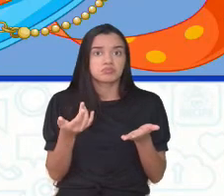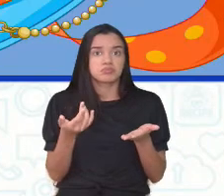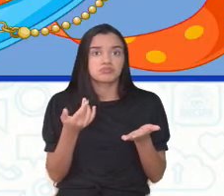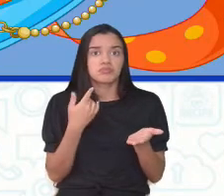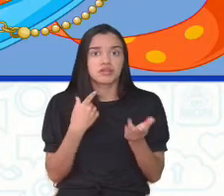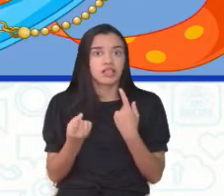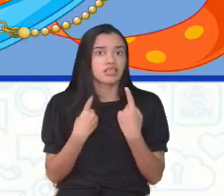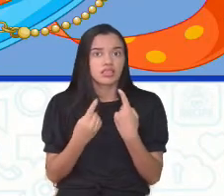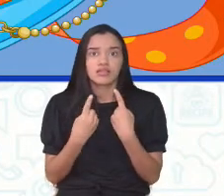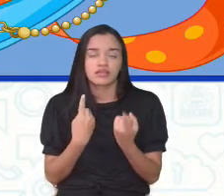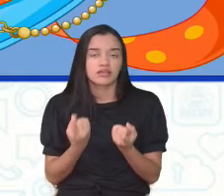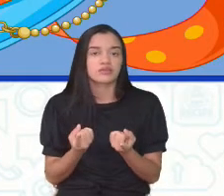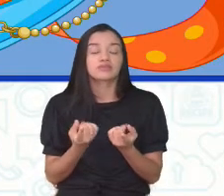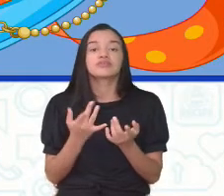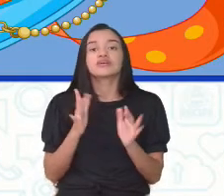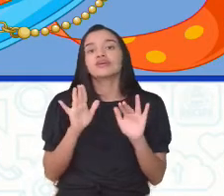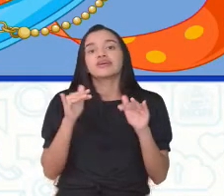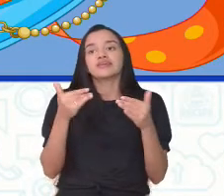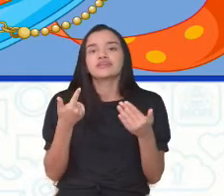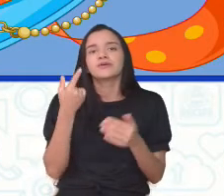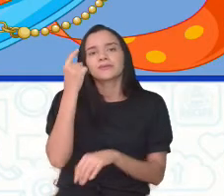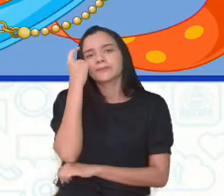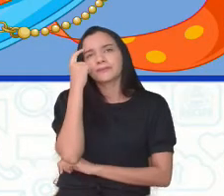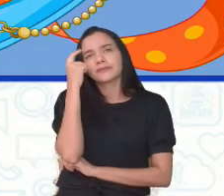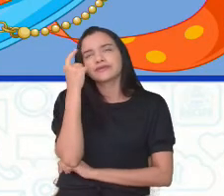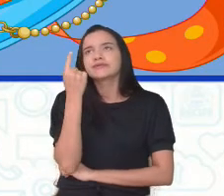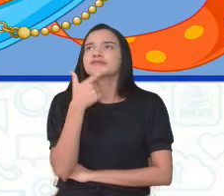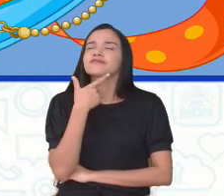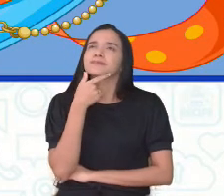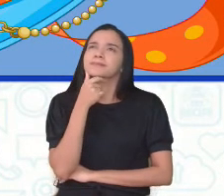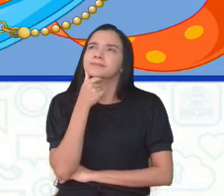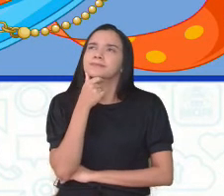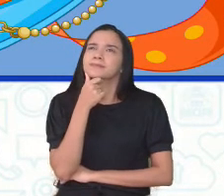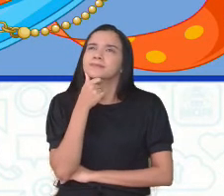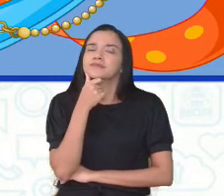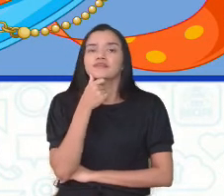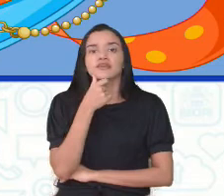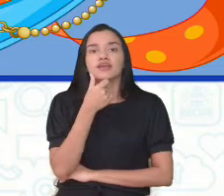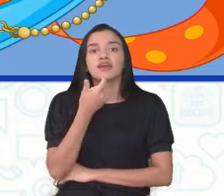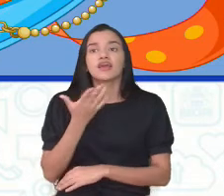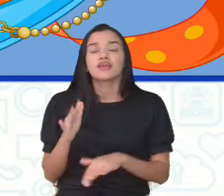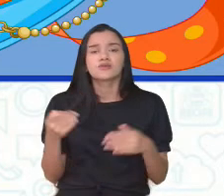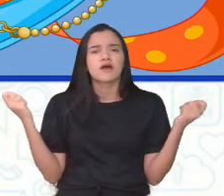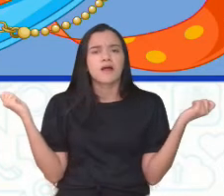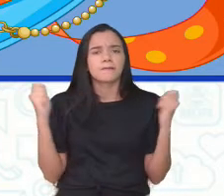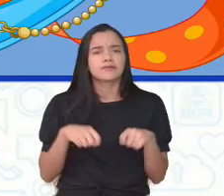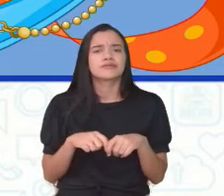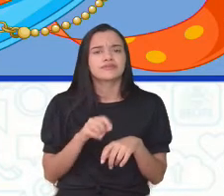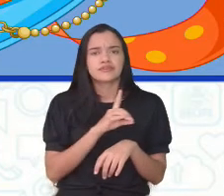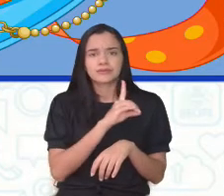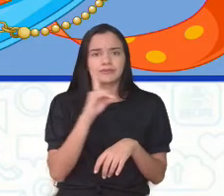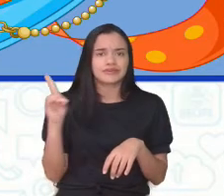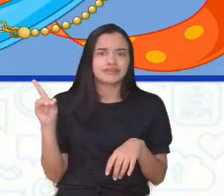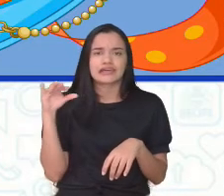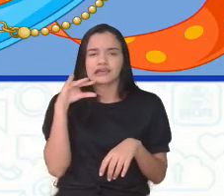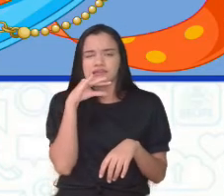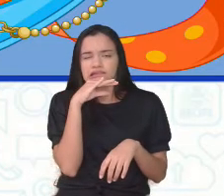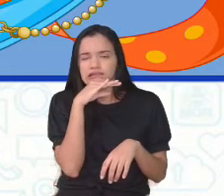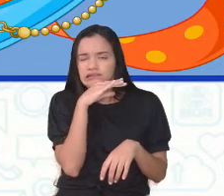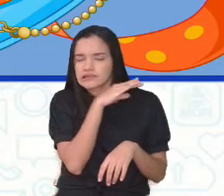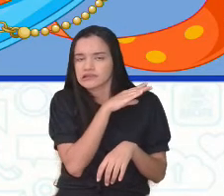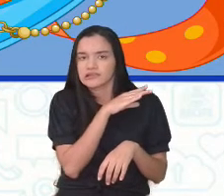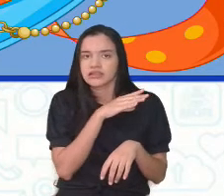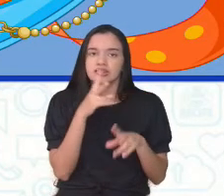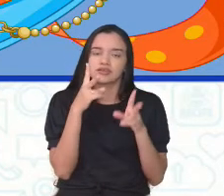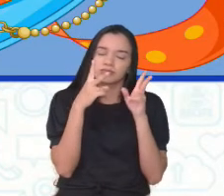diálogos? Então, ela pensava consigo mesma. Tão bem quanto era possível naquele dia quente que deixava